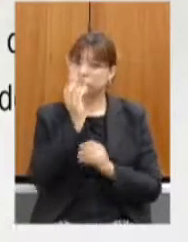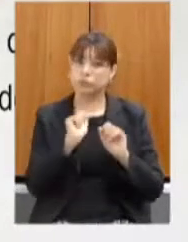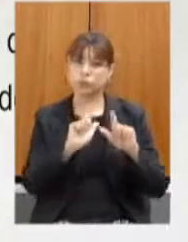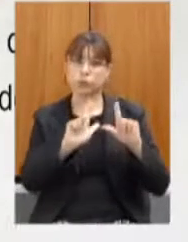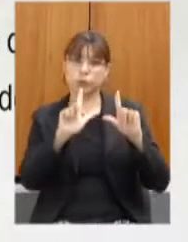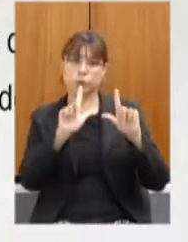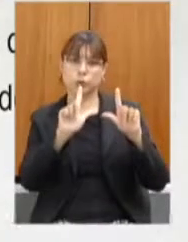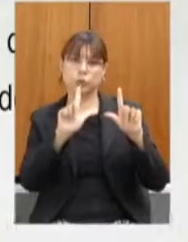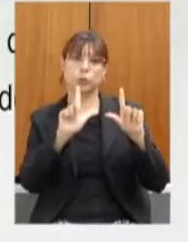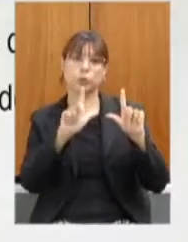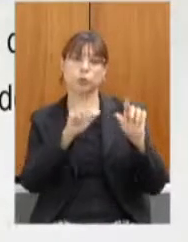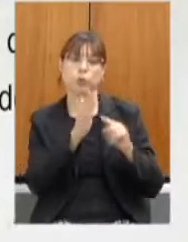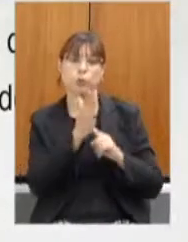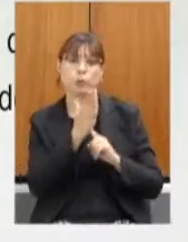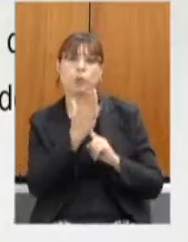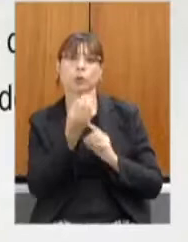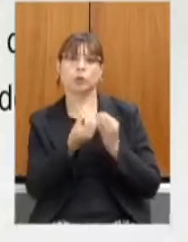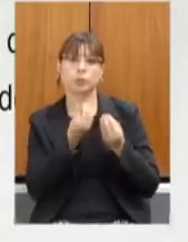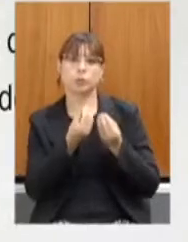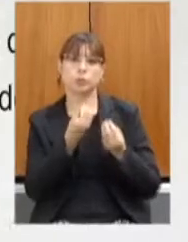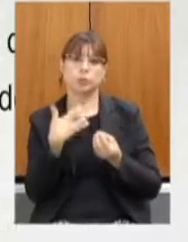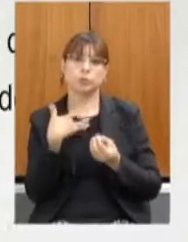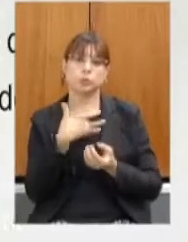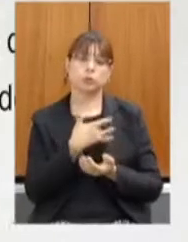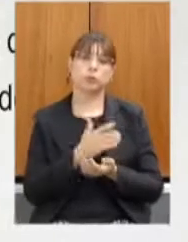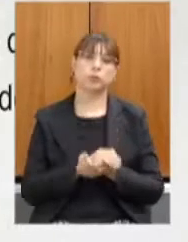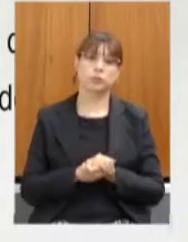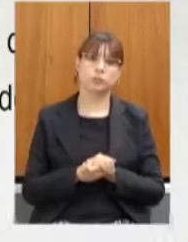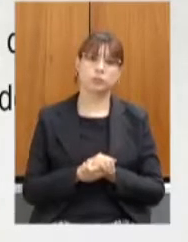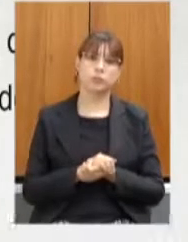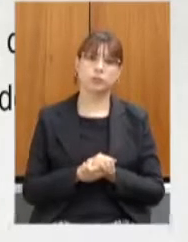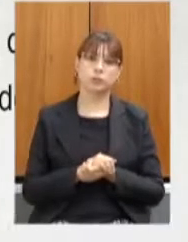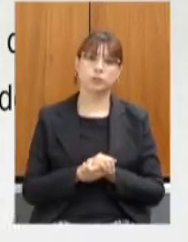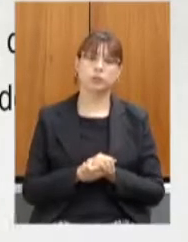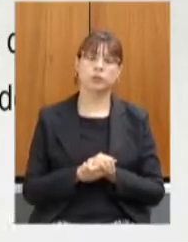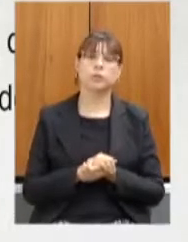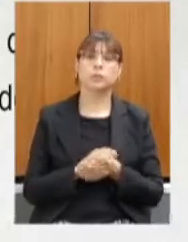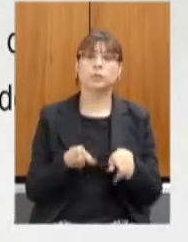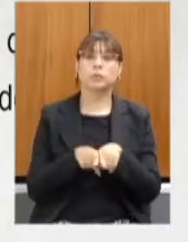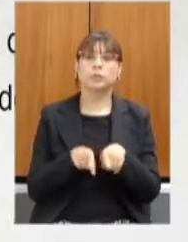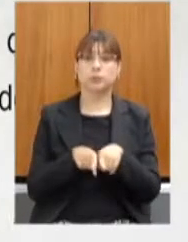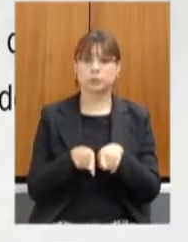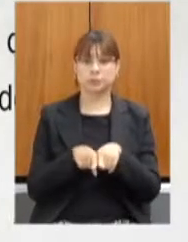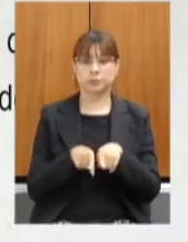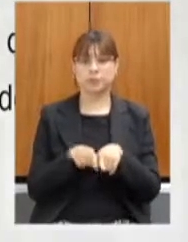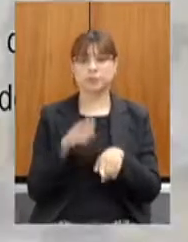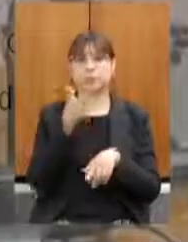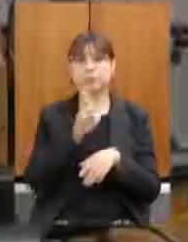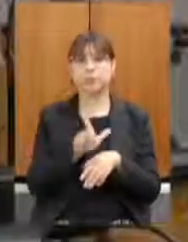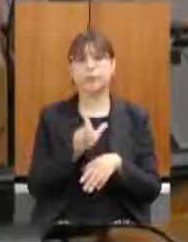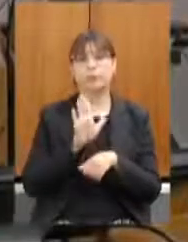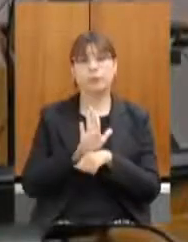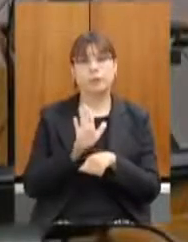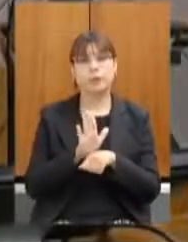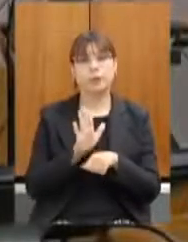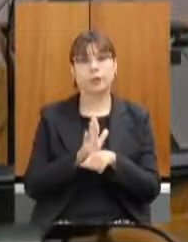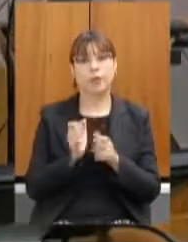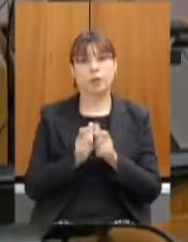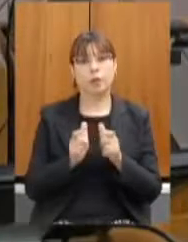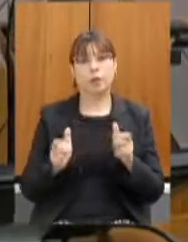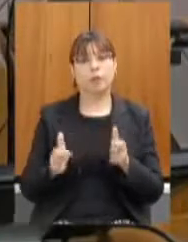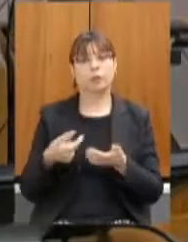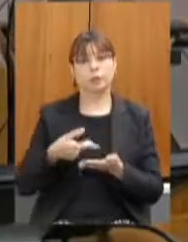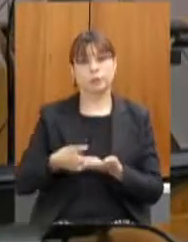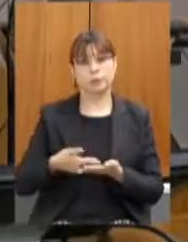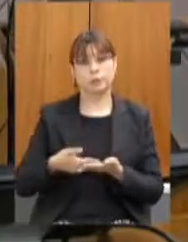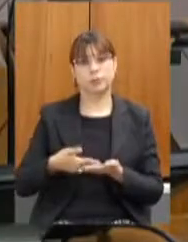bombas de fusão e até leitos é camas propriamente dita para que nós pudéssemos dar suporte a expansão de leitos que